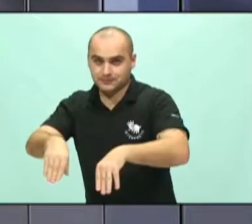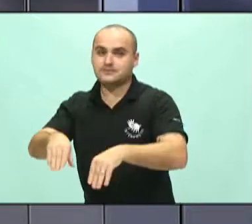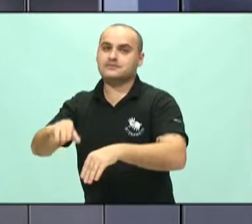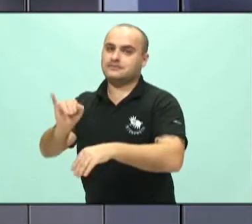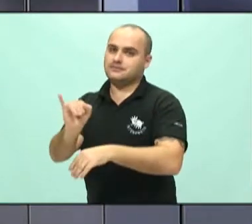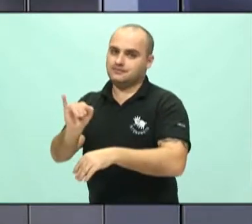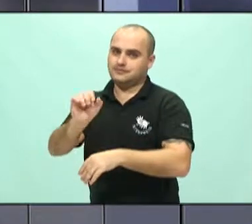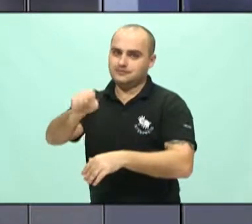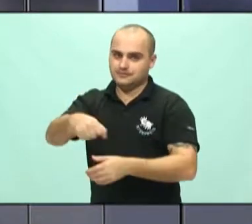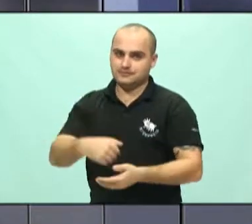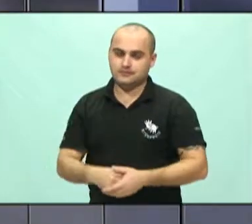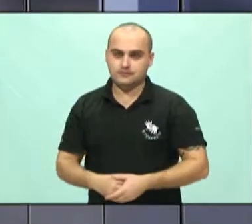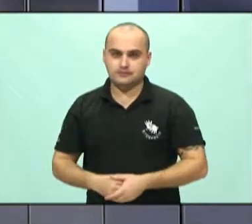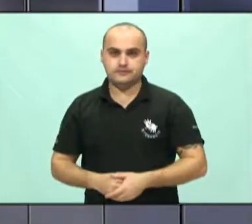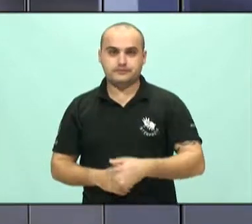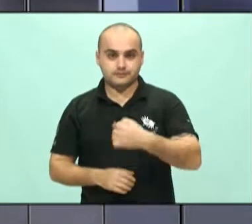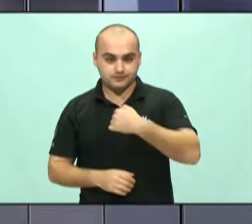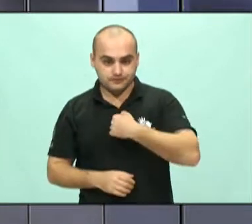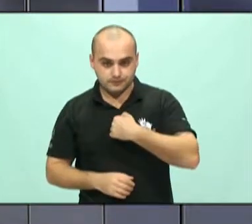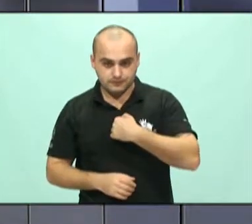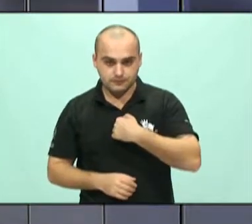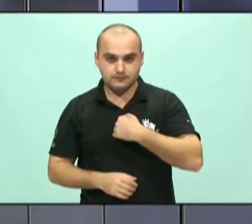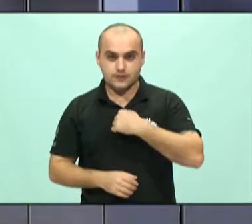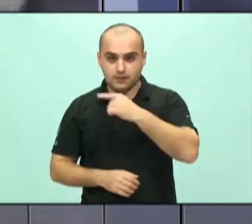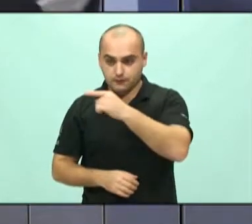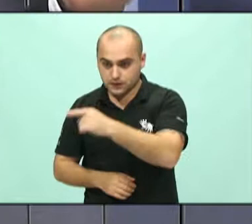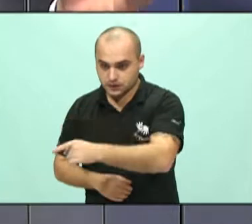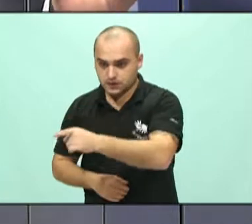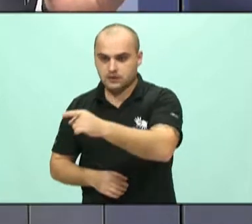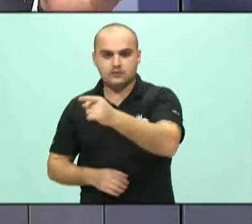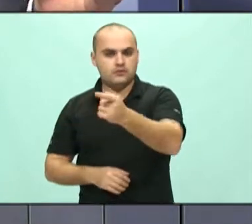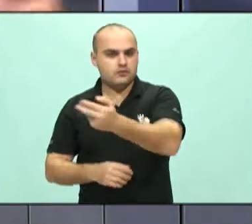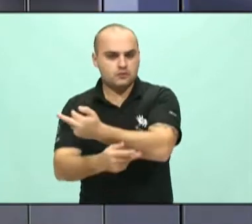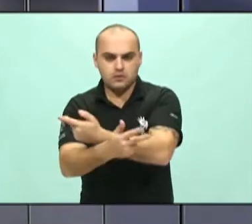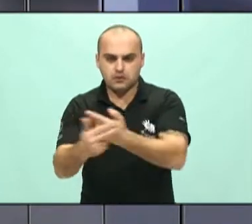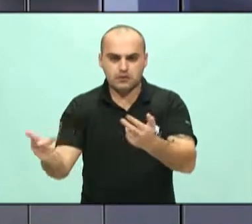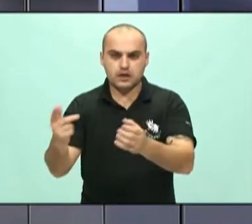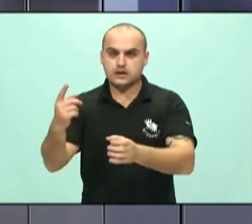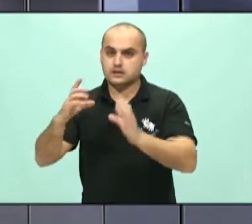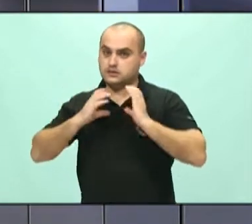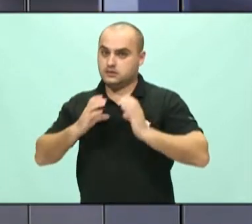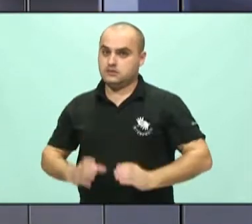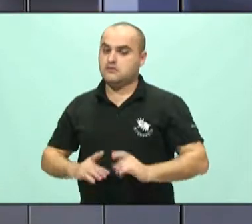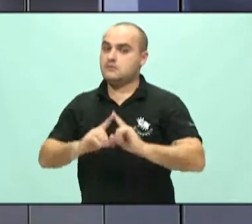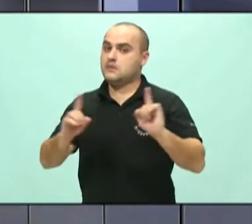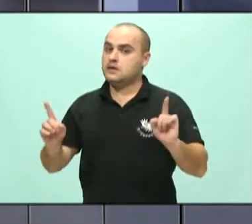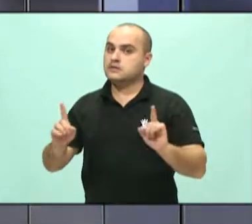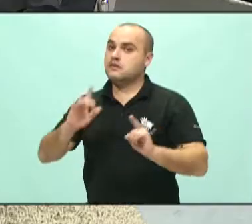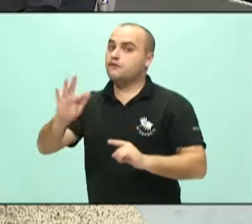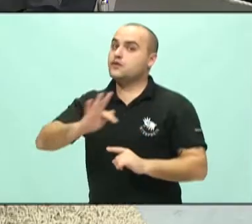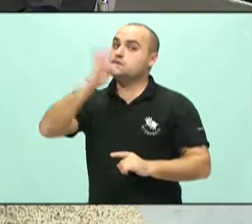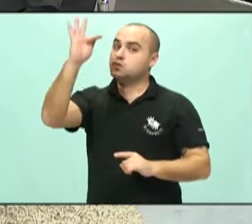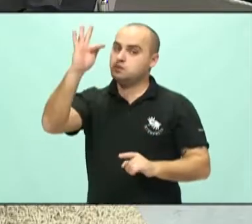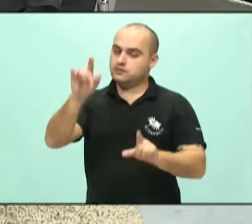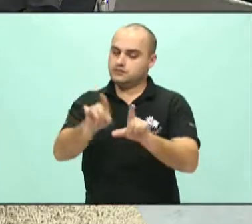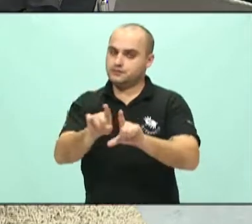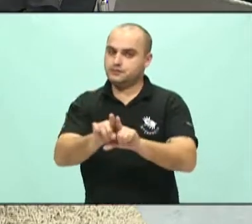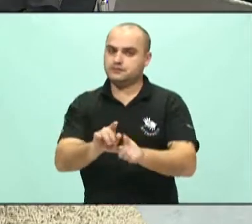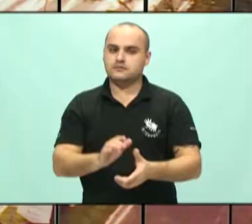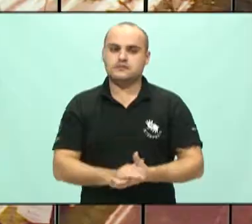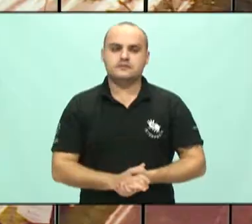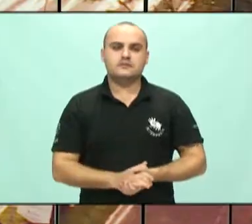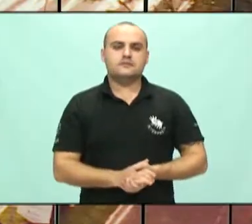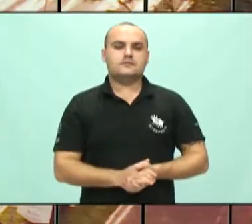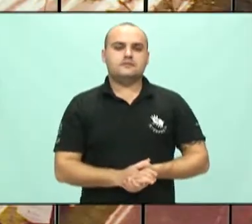muito grande. Para nós, para mim, para você, para qualquer cidadão, mas especialmente para as futuras gerações. Eu